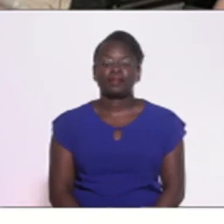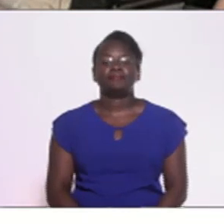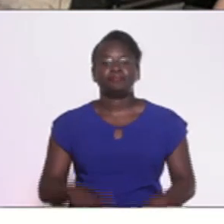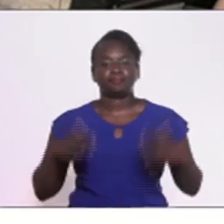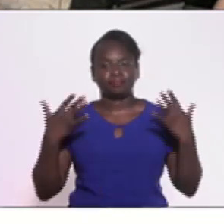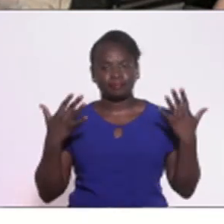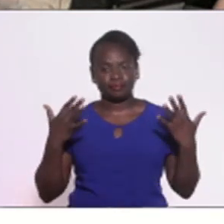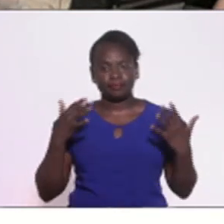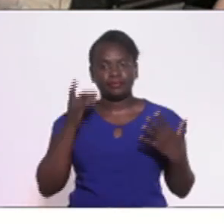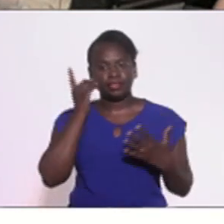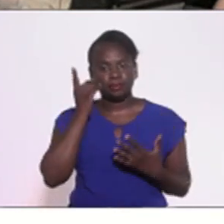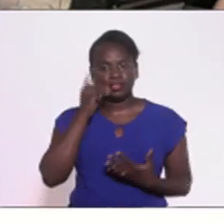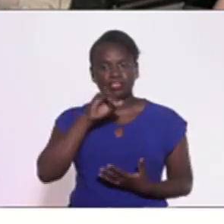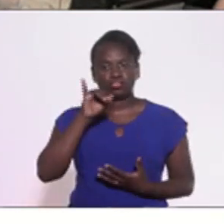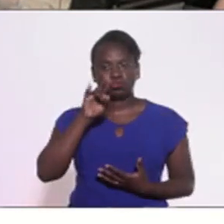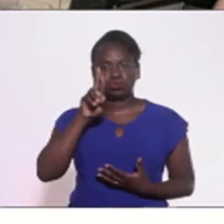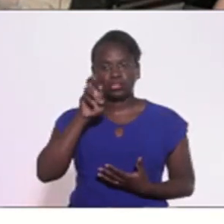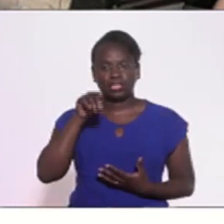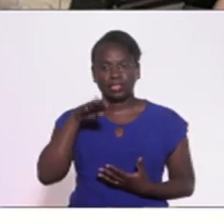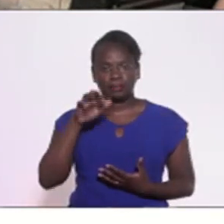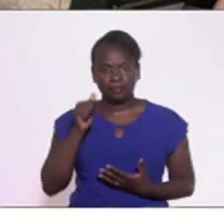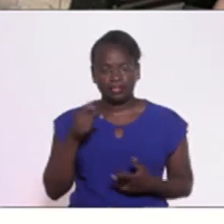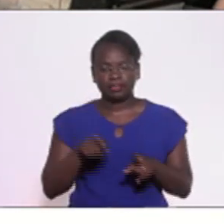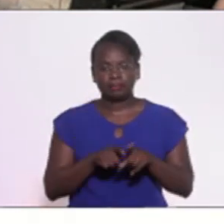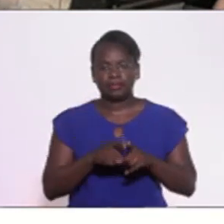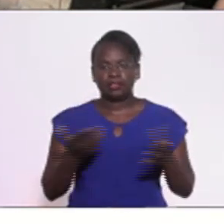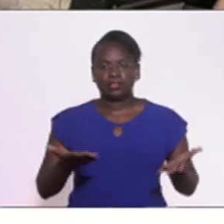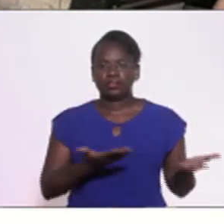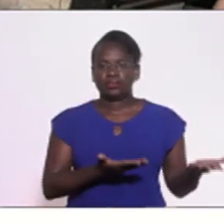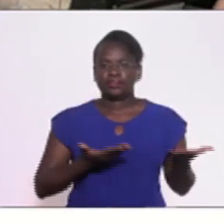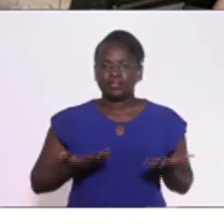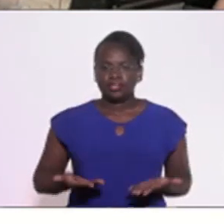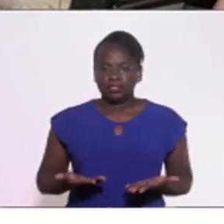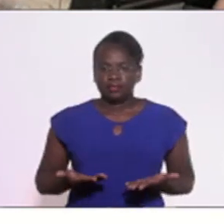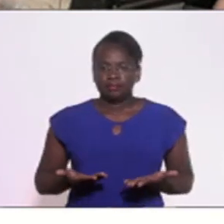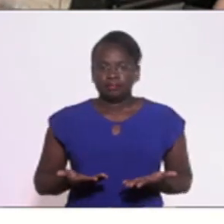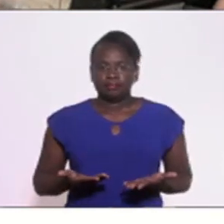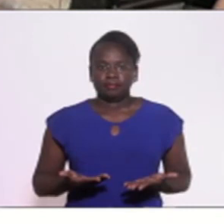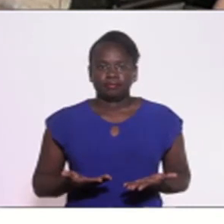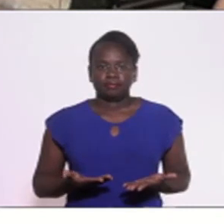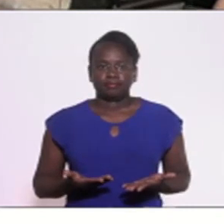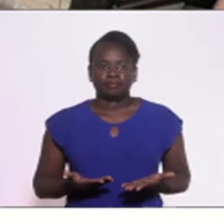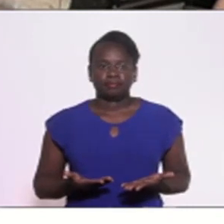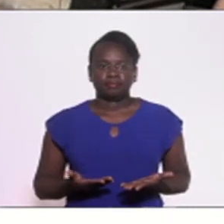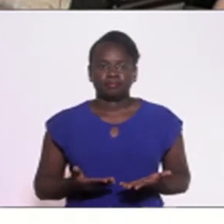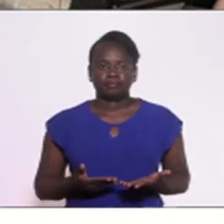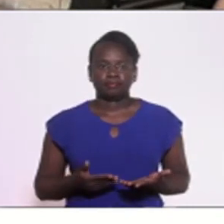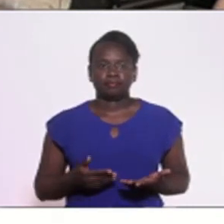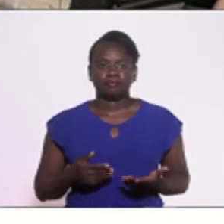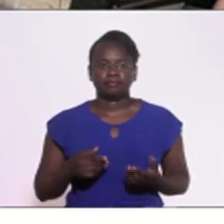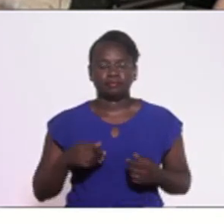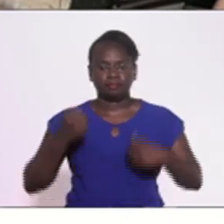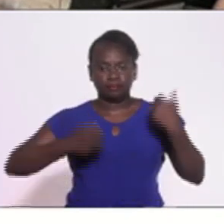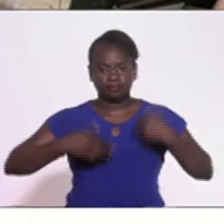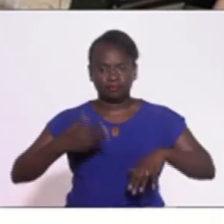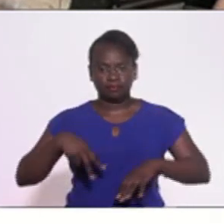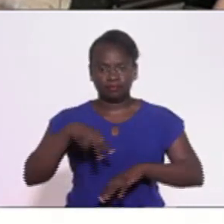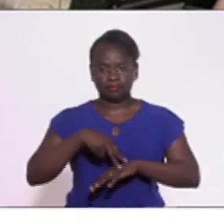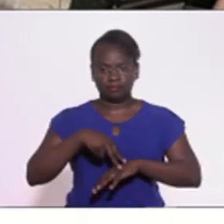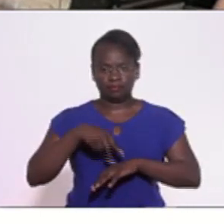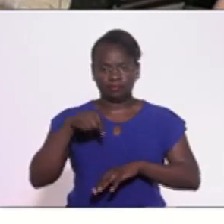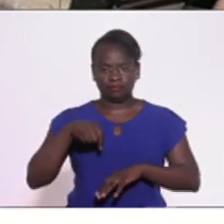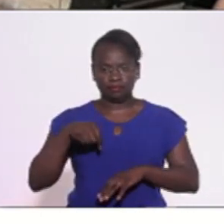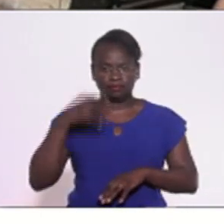Parabéns, deputada Jurema. Gostaria de chamar agora para fazer uso da palavra na